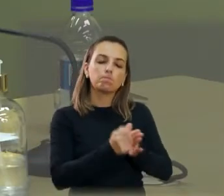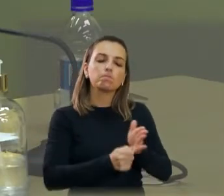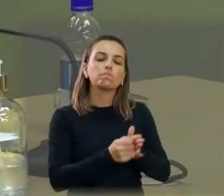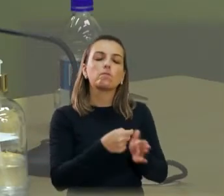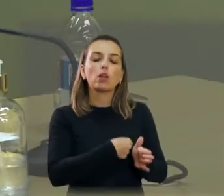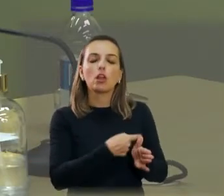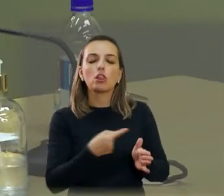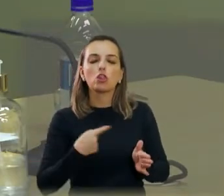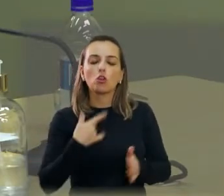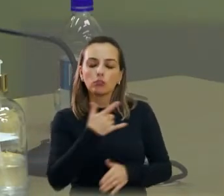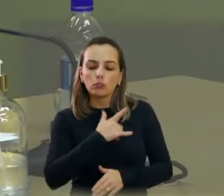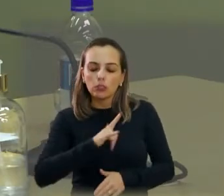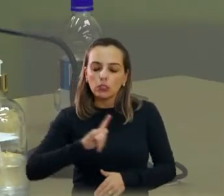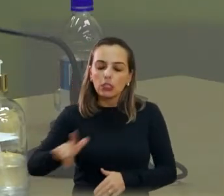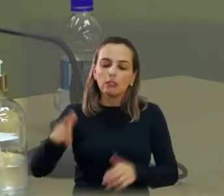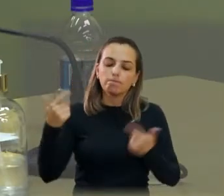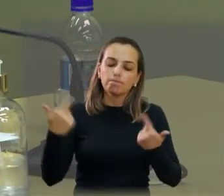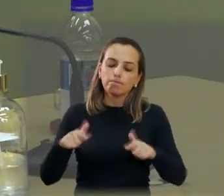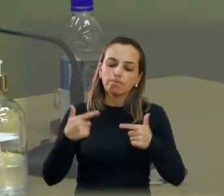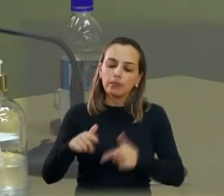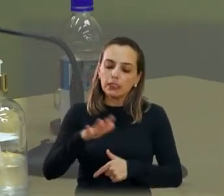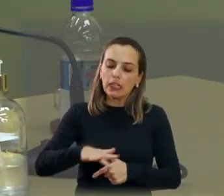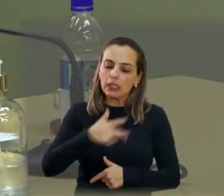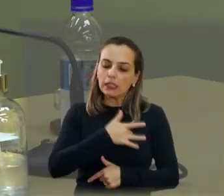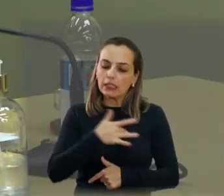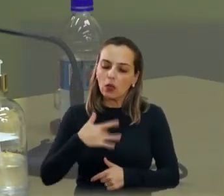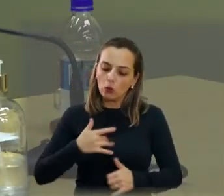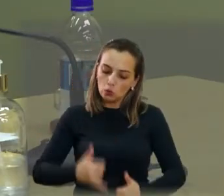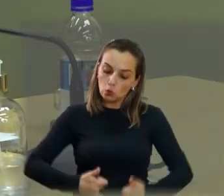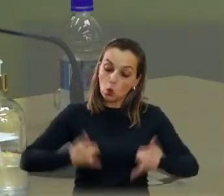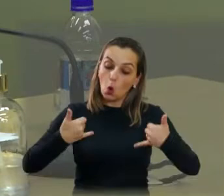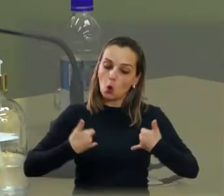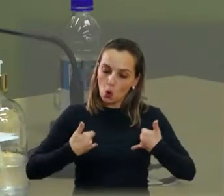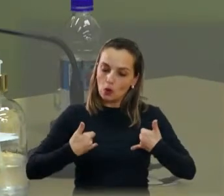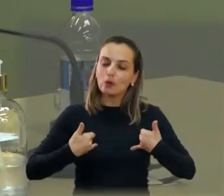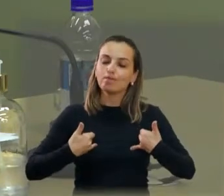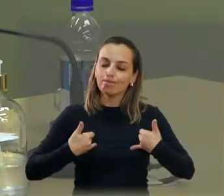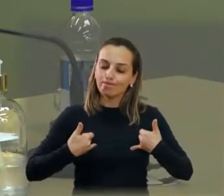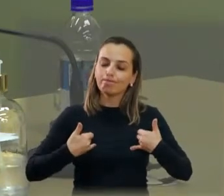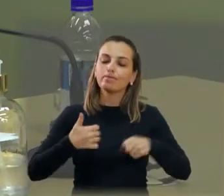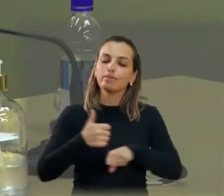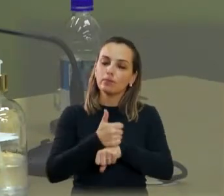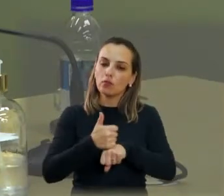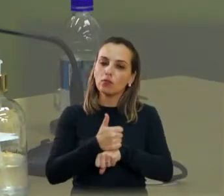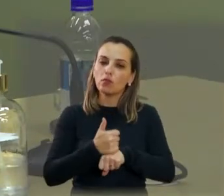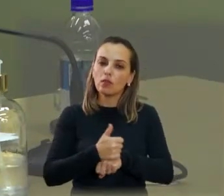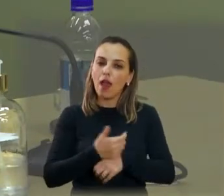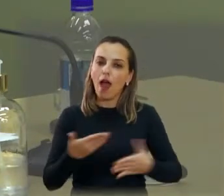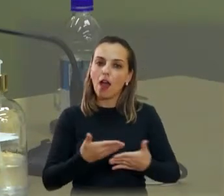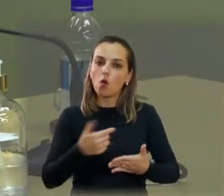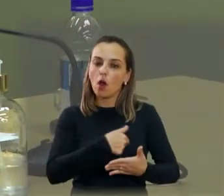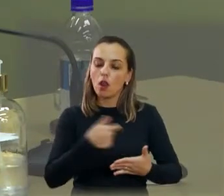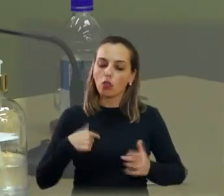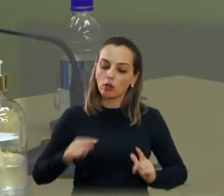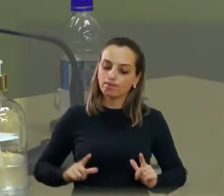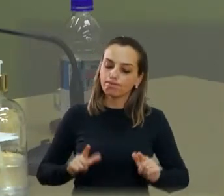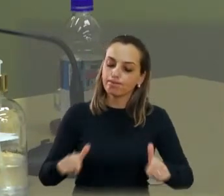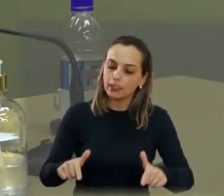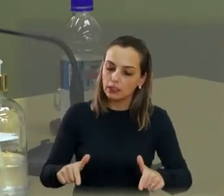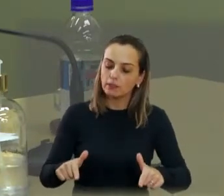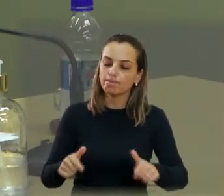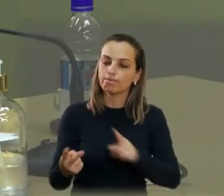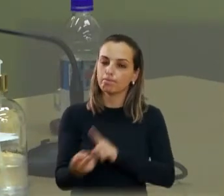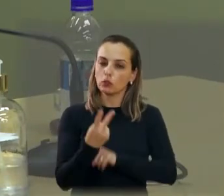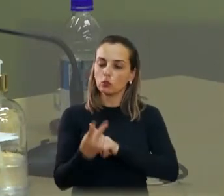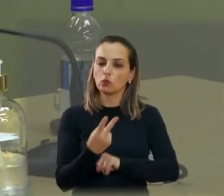que amamos ser profissionais de saúde, temos orgulho da profissão que escolhemos e agora é a nossa vez de cuidar, né?